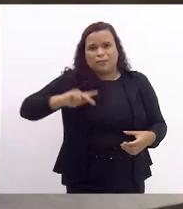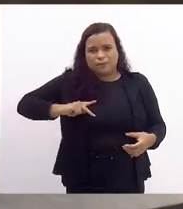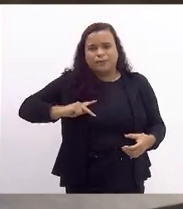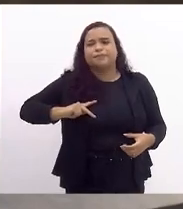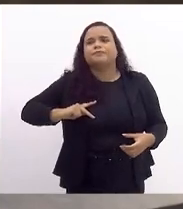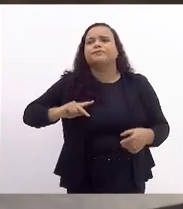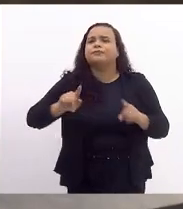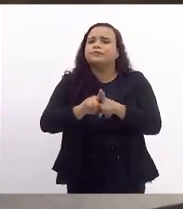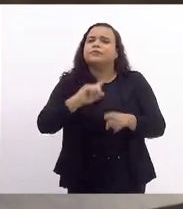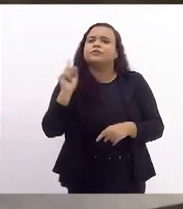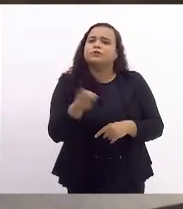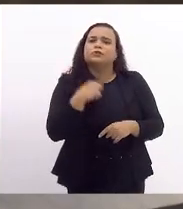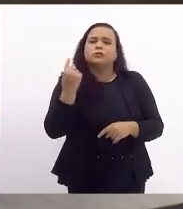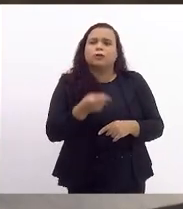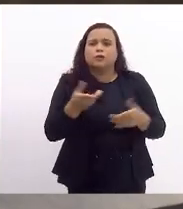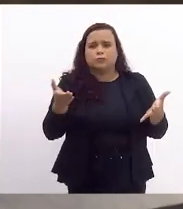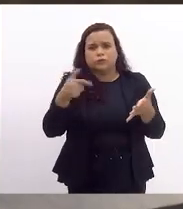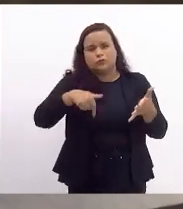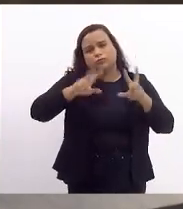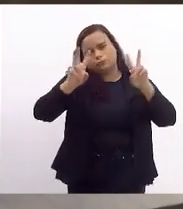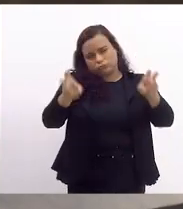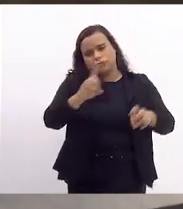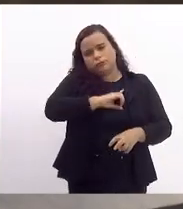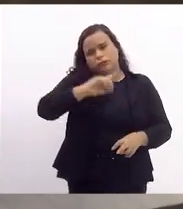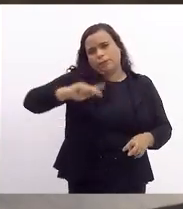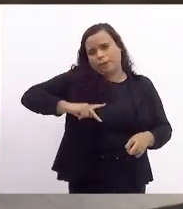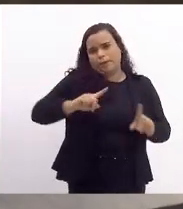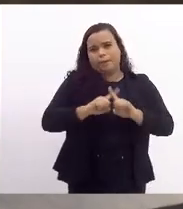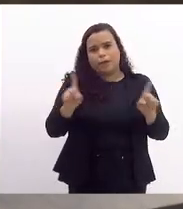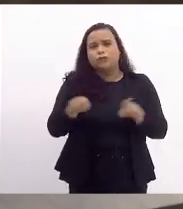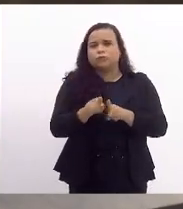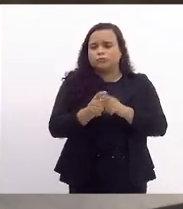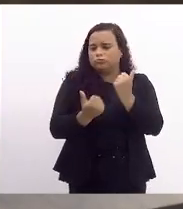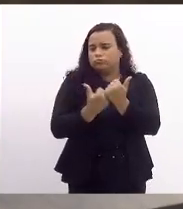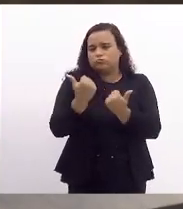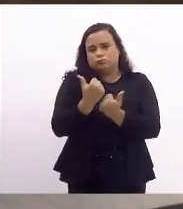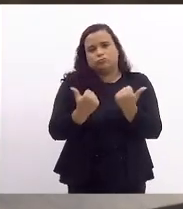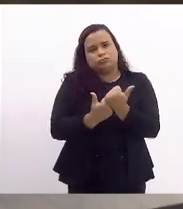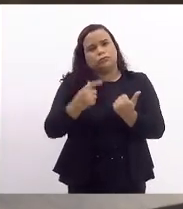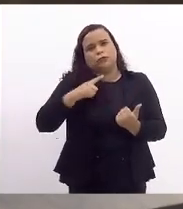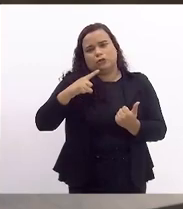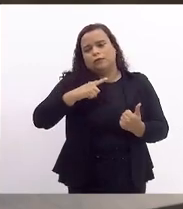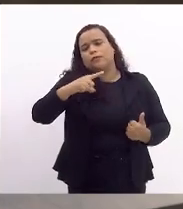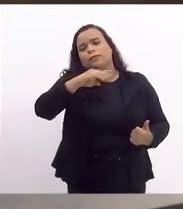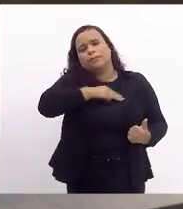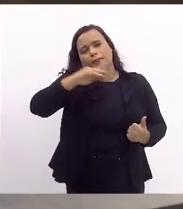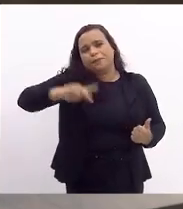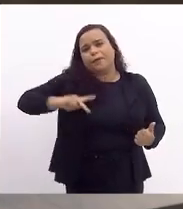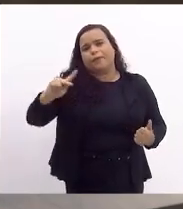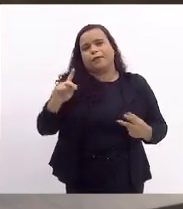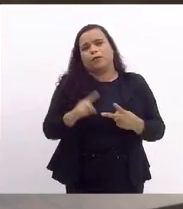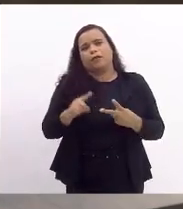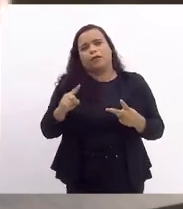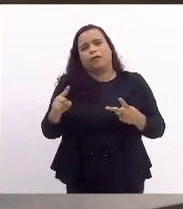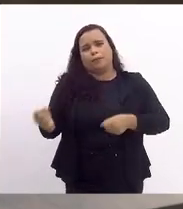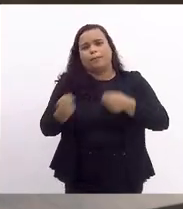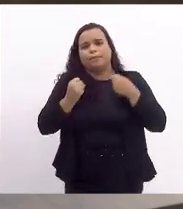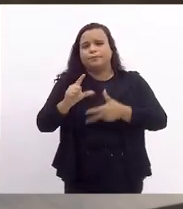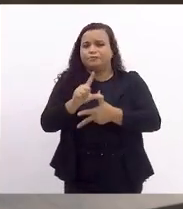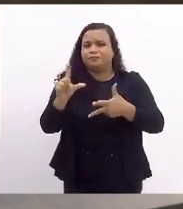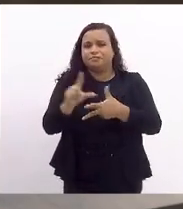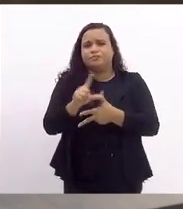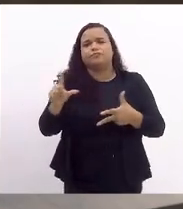tratando de um estamos aqui tratando do tema da Defensoria mas a colaboração foi multa Ministério Público Poder